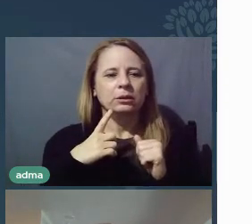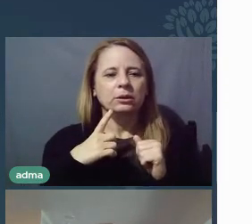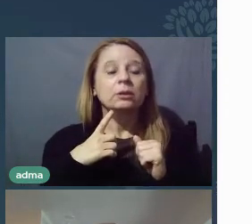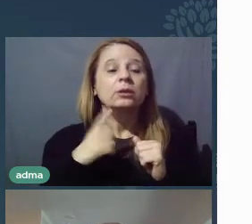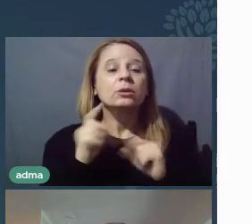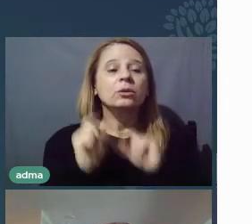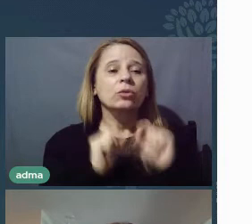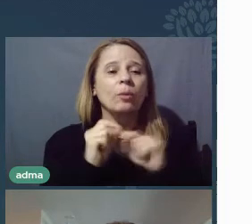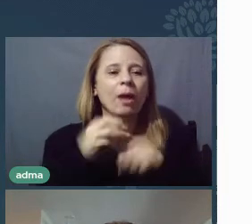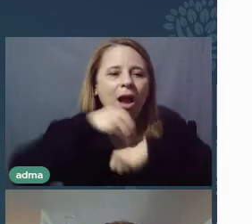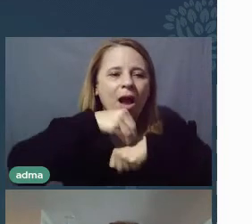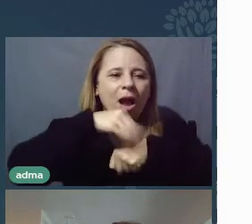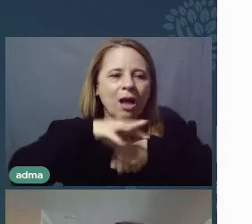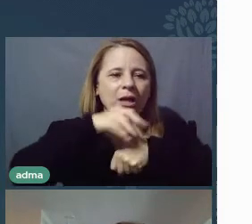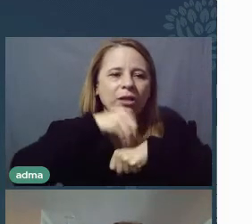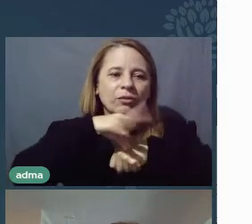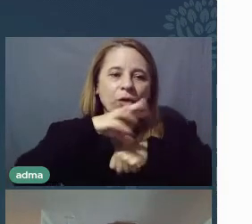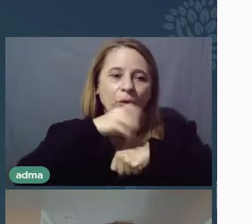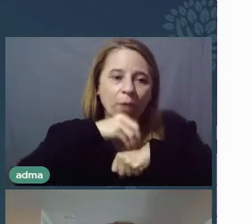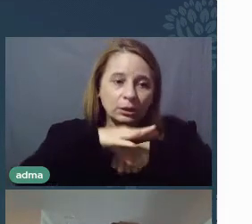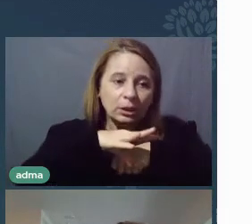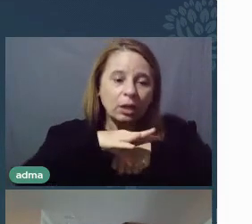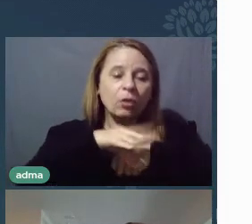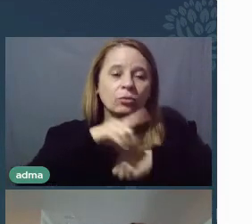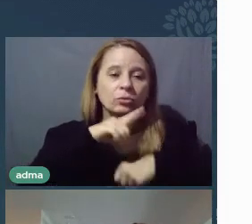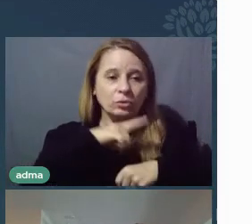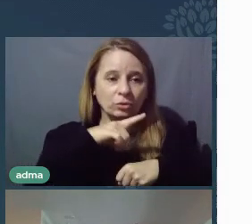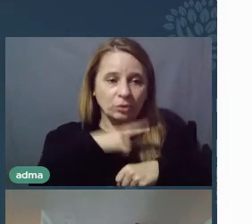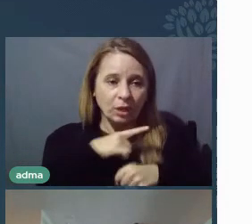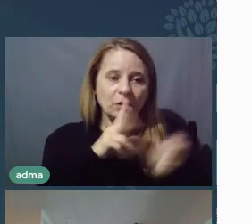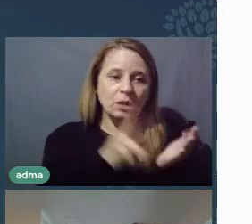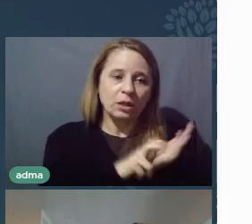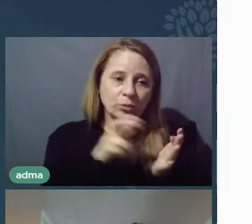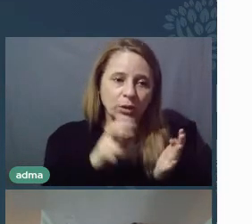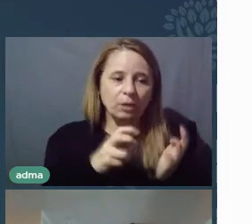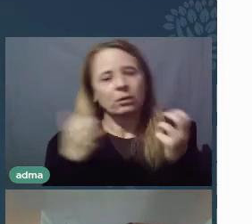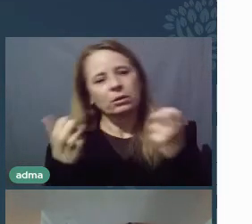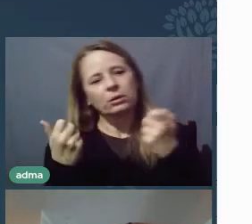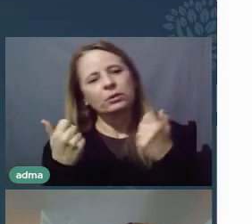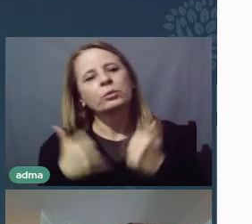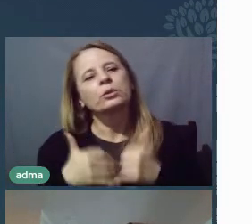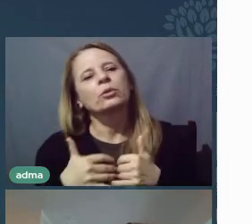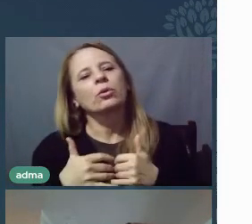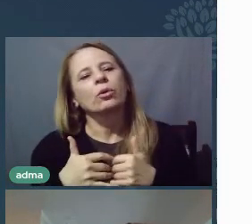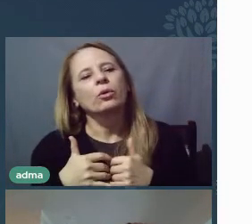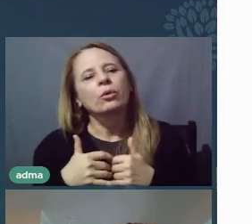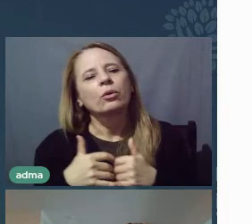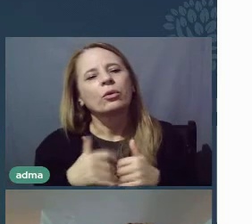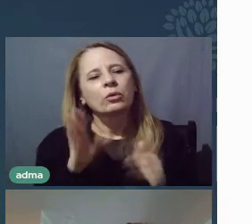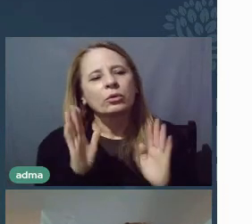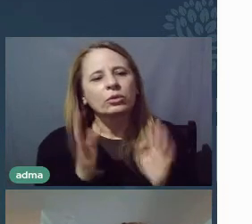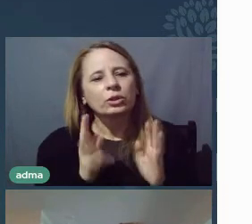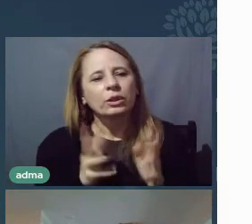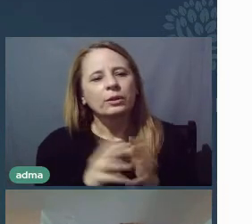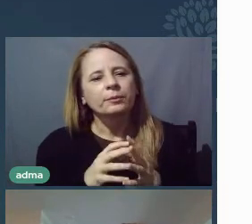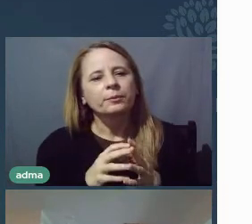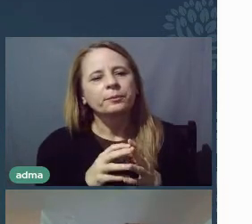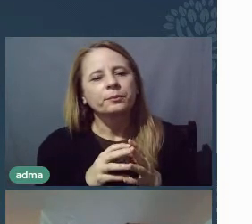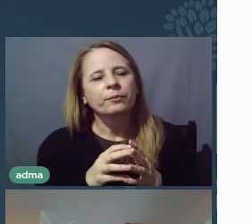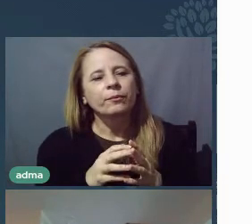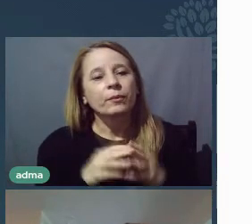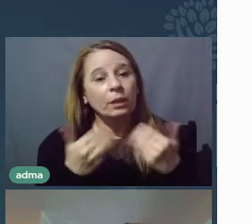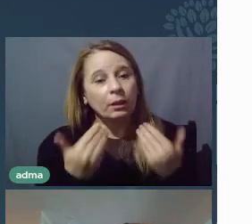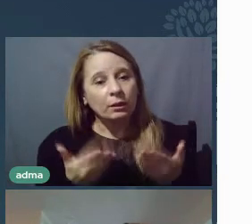a inflamação, aquela inflamação que foi dita já pela manhã, dos eosinófilos no pulmão, a pessoa tem. E,